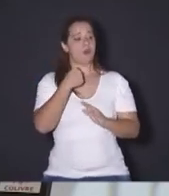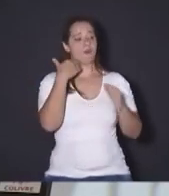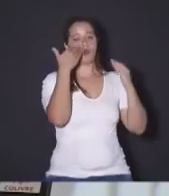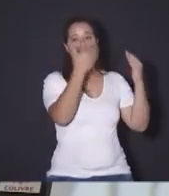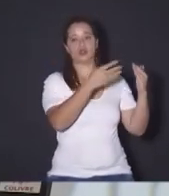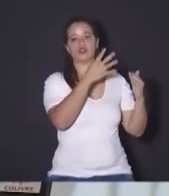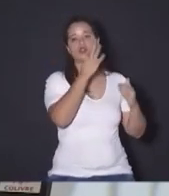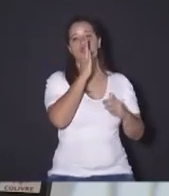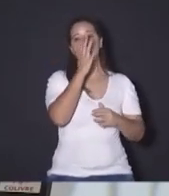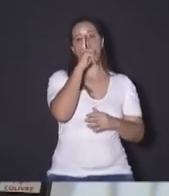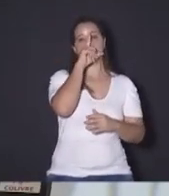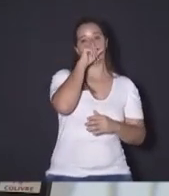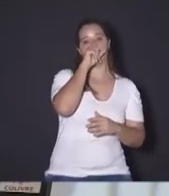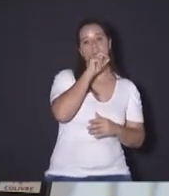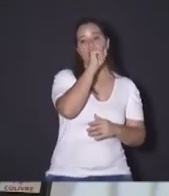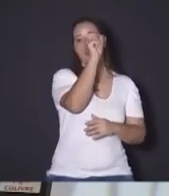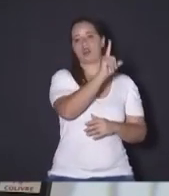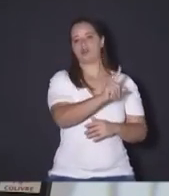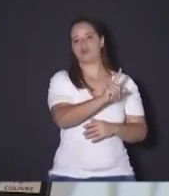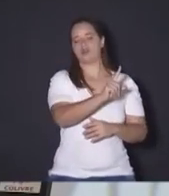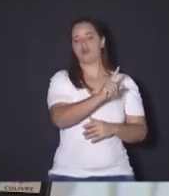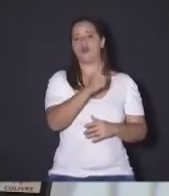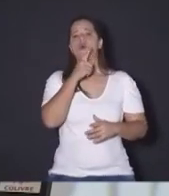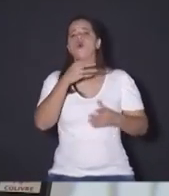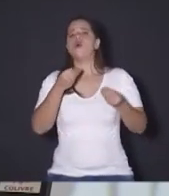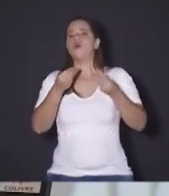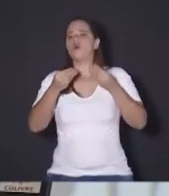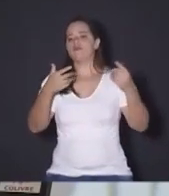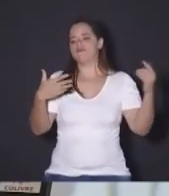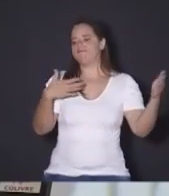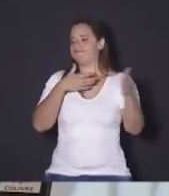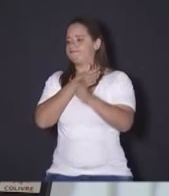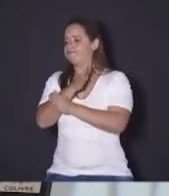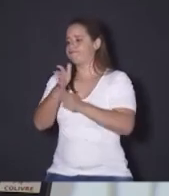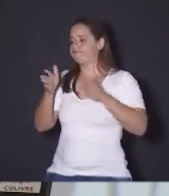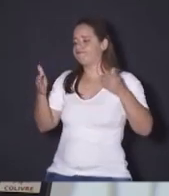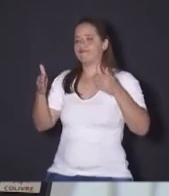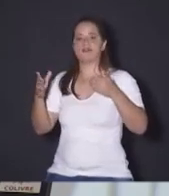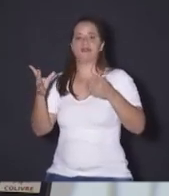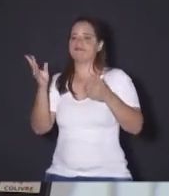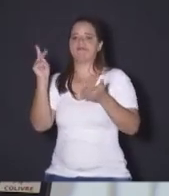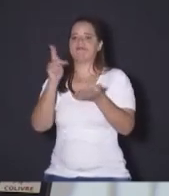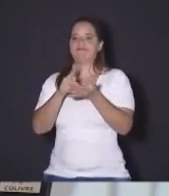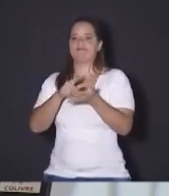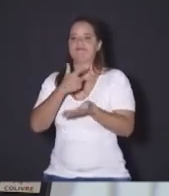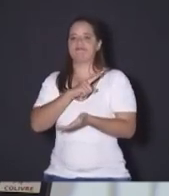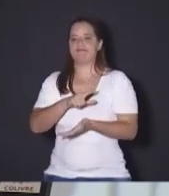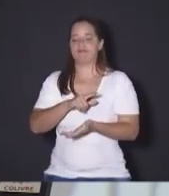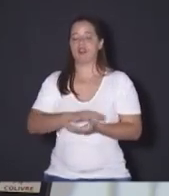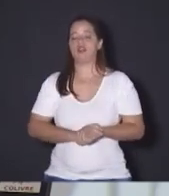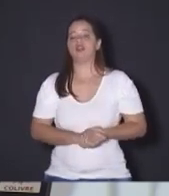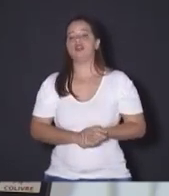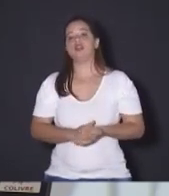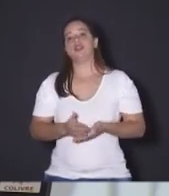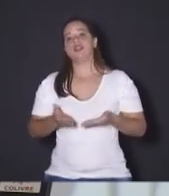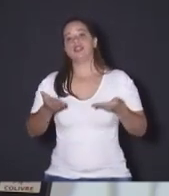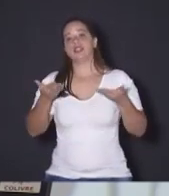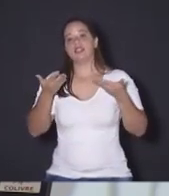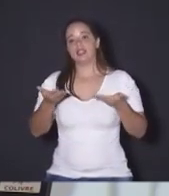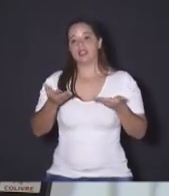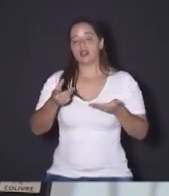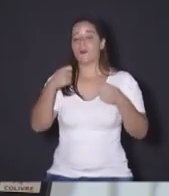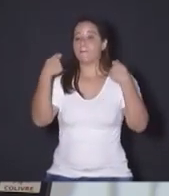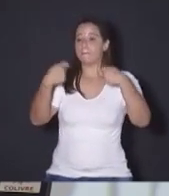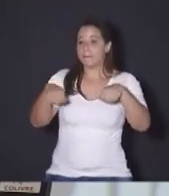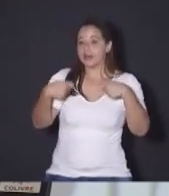no twitter e os caminhos inversos são todos reais também é então eu